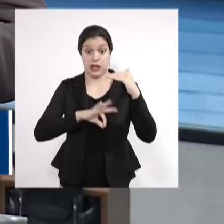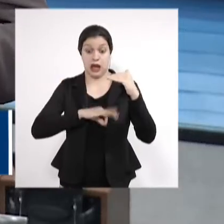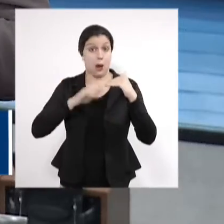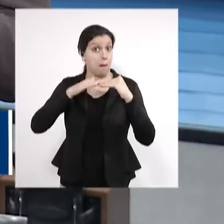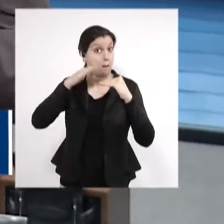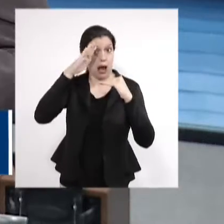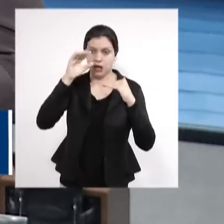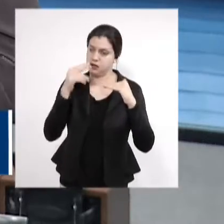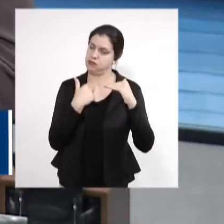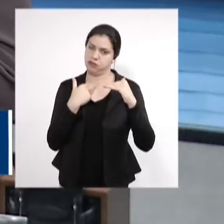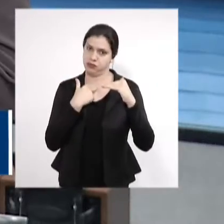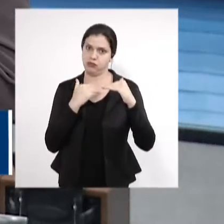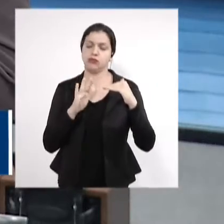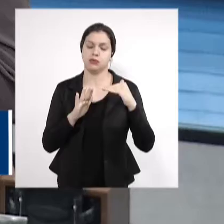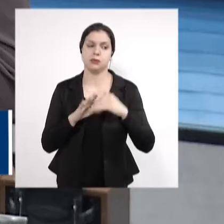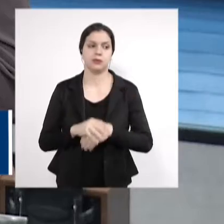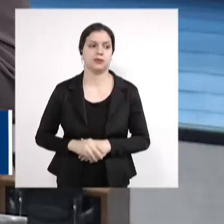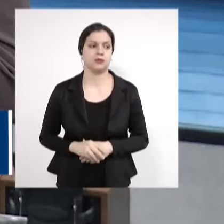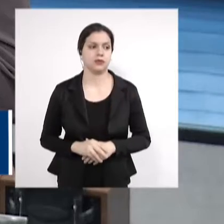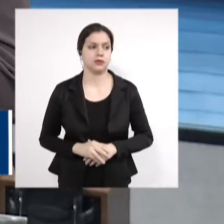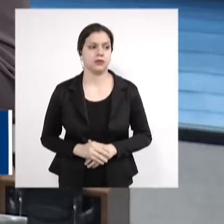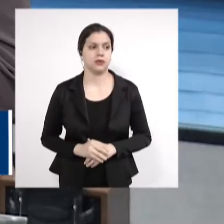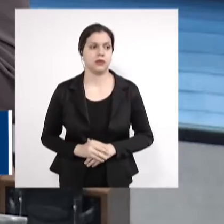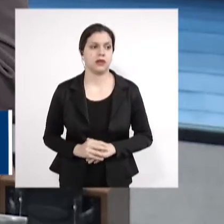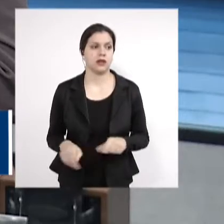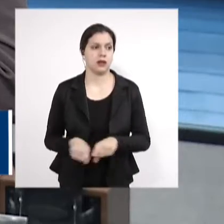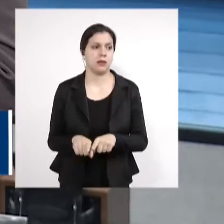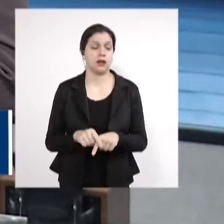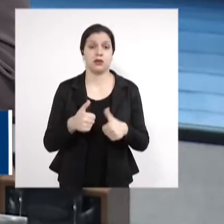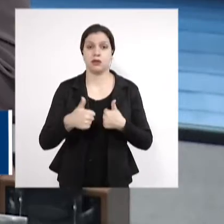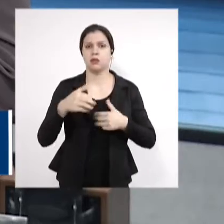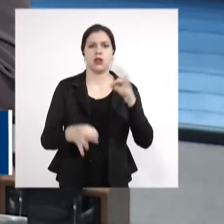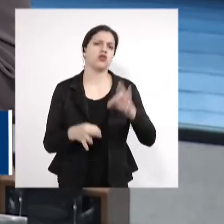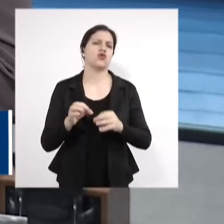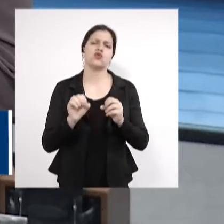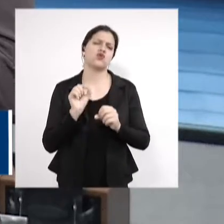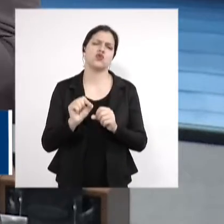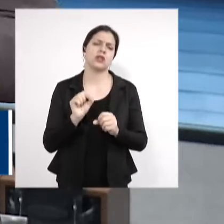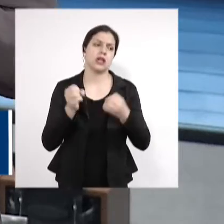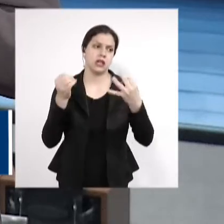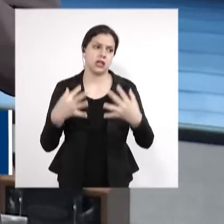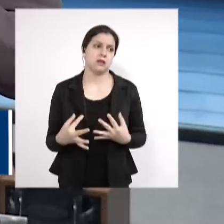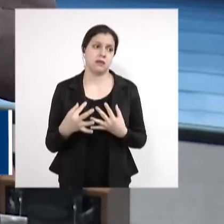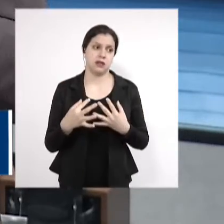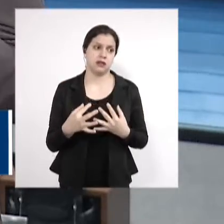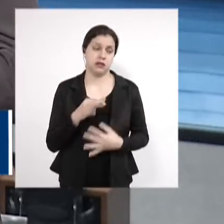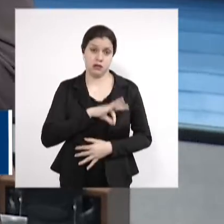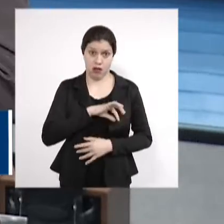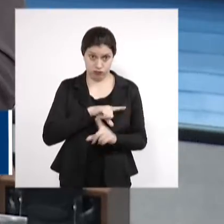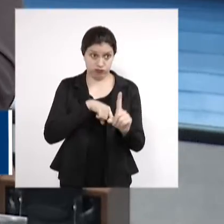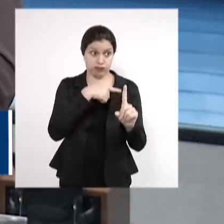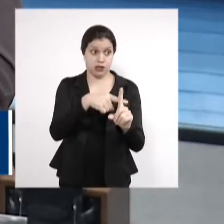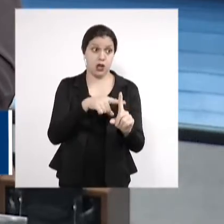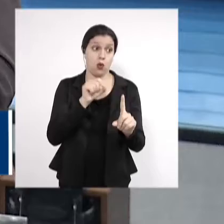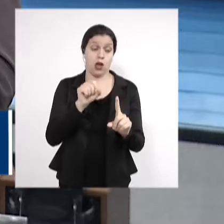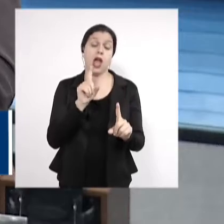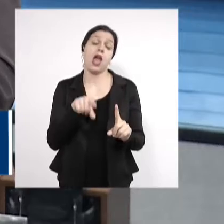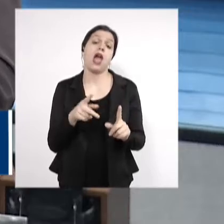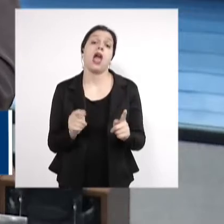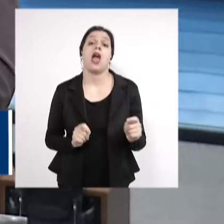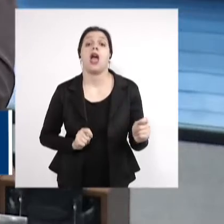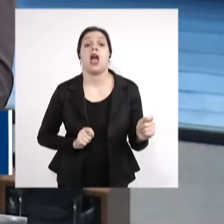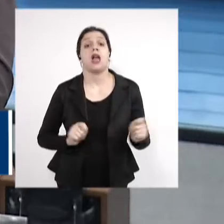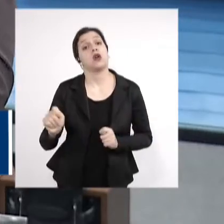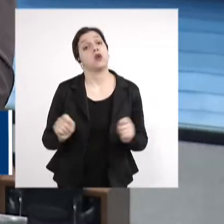O Tribunal de Justiça, Maite, só para terminar, diz que essa gratificação, ela dizem que é uma economia, né?